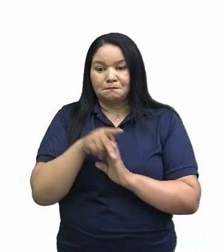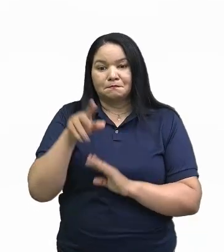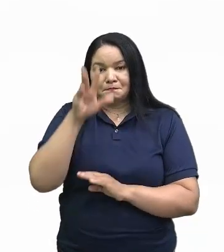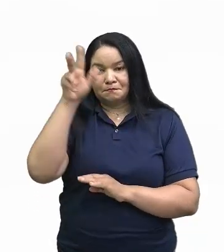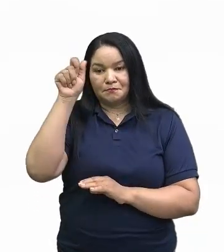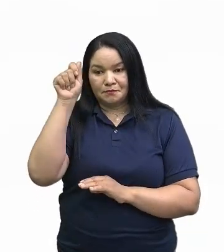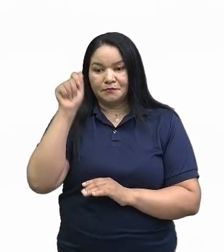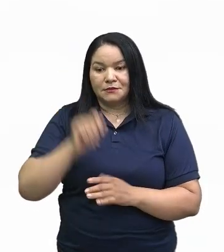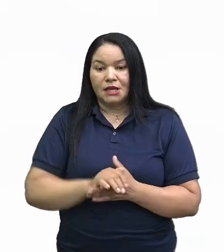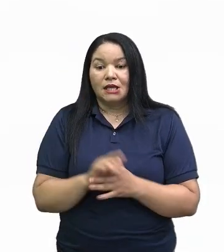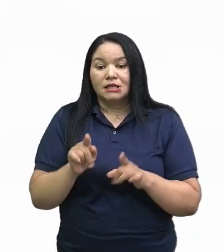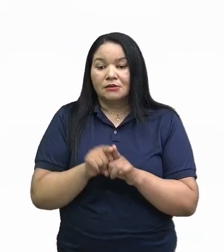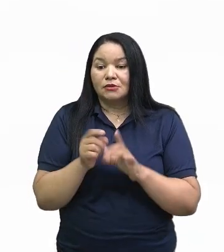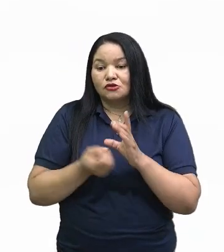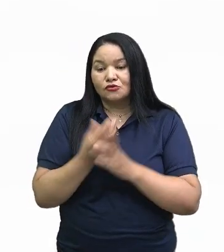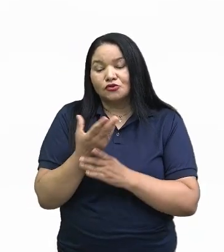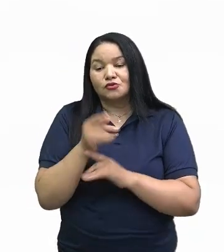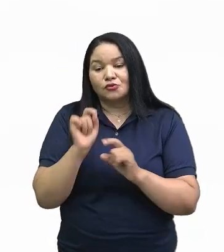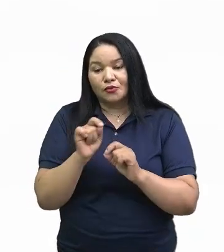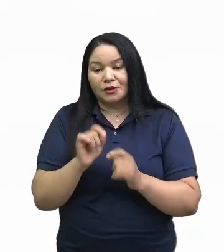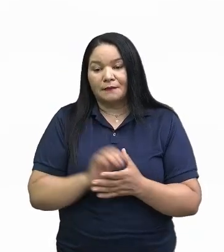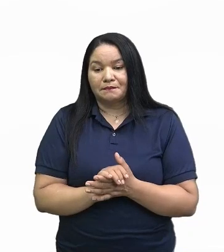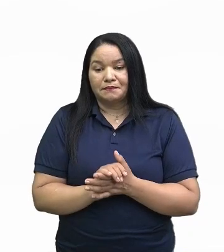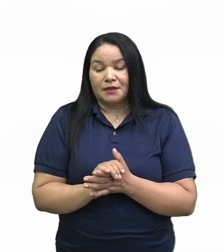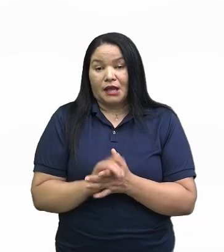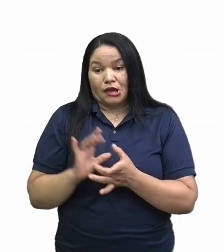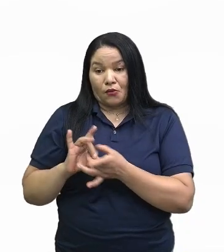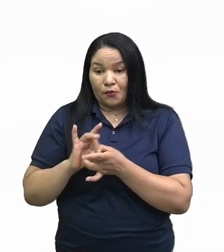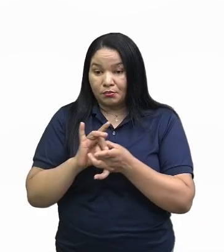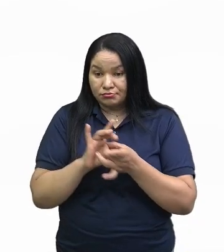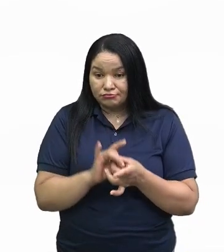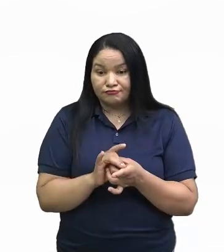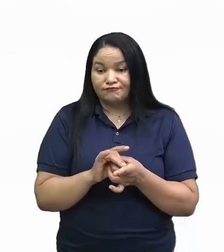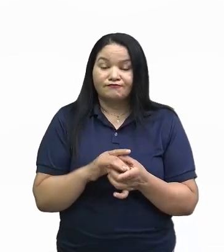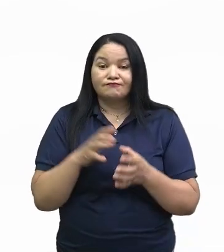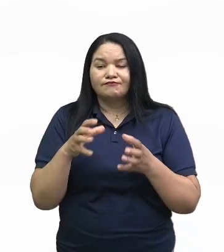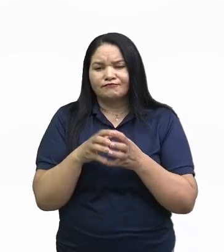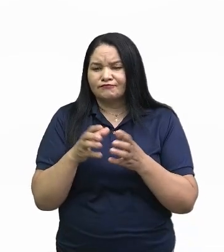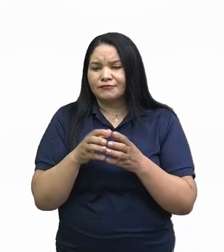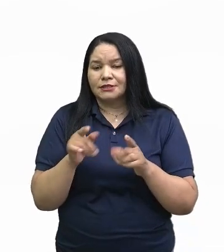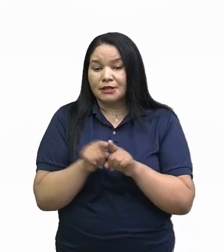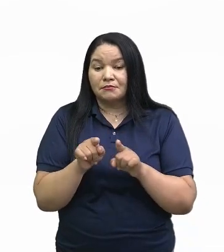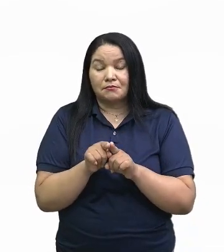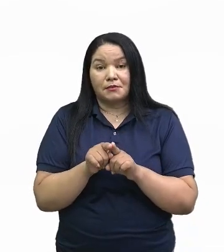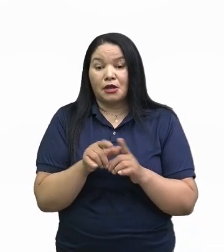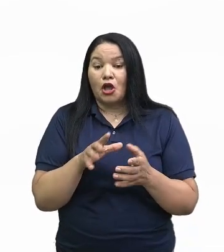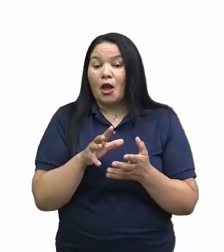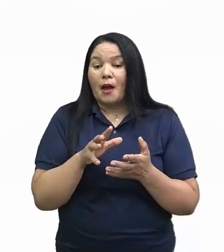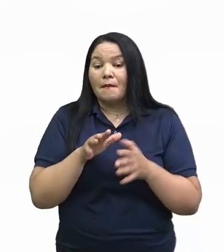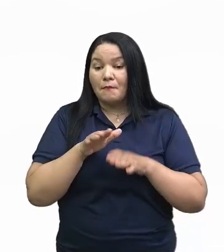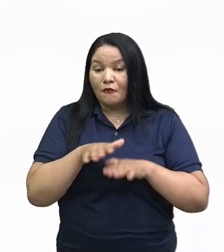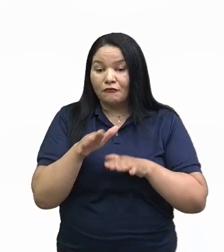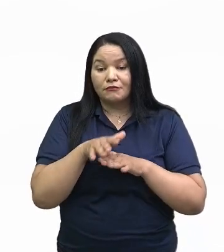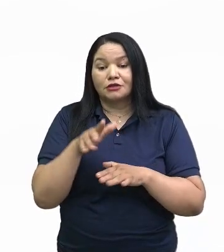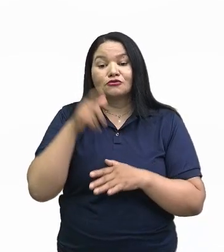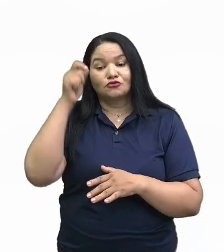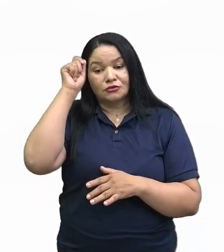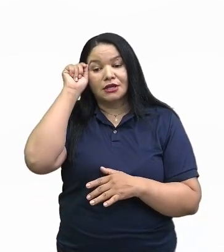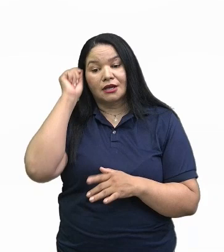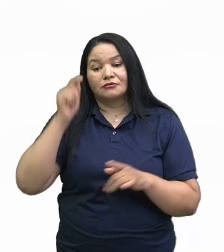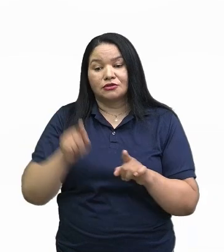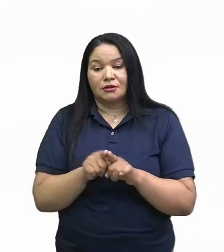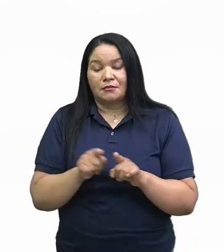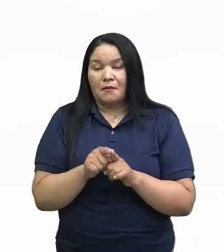africana. Ela surgiu como uma corrente literária e foi adotada por movimentos negros. Além disso, o